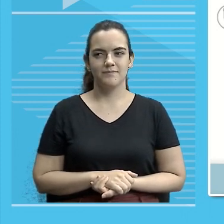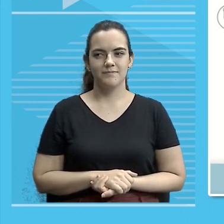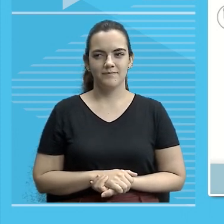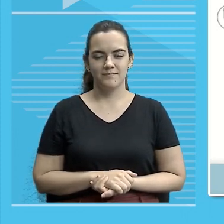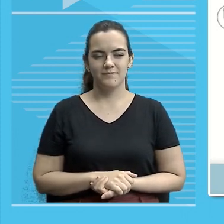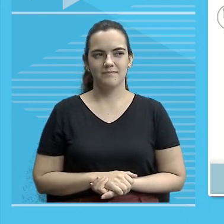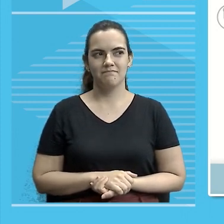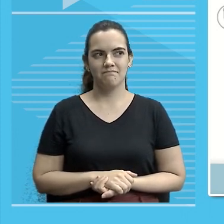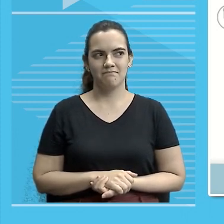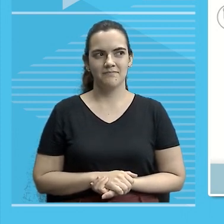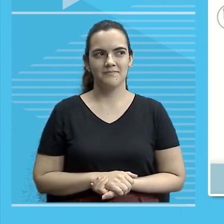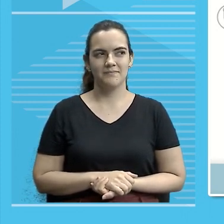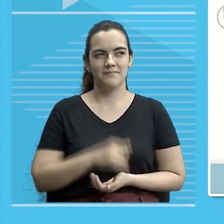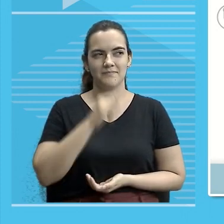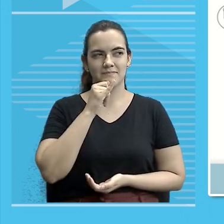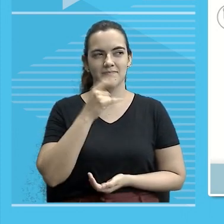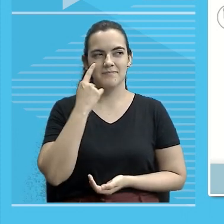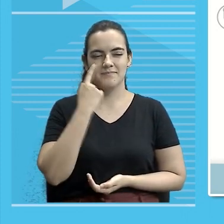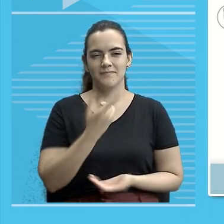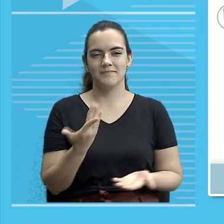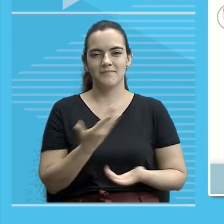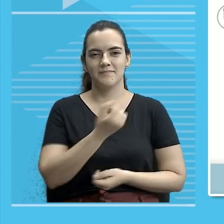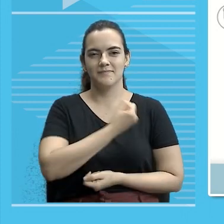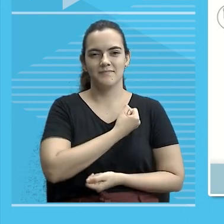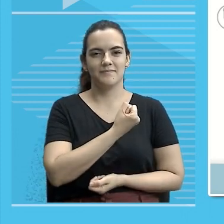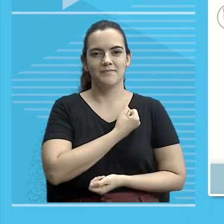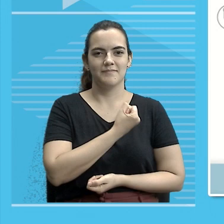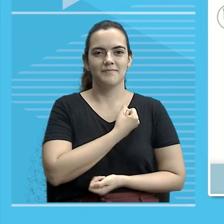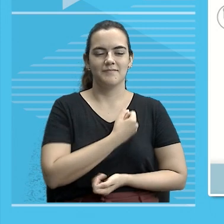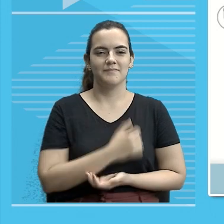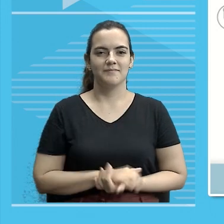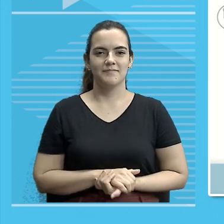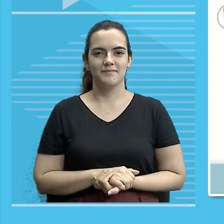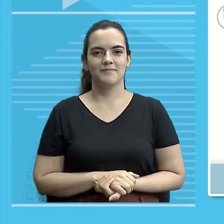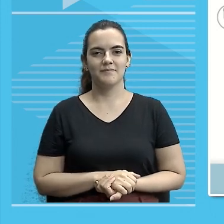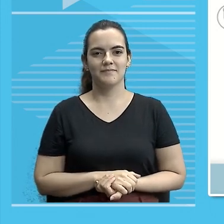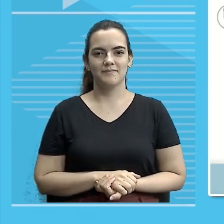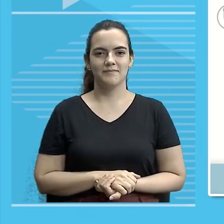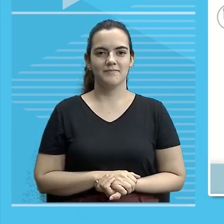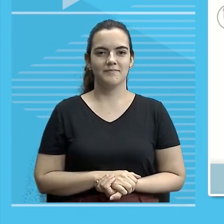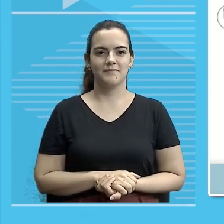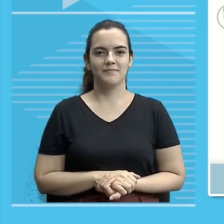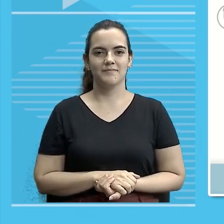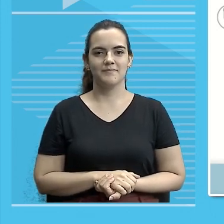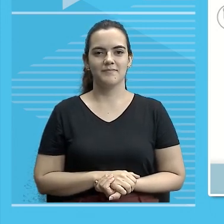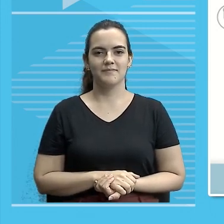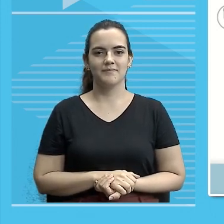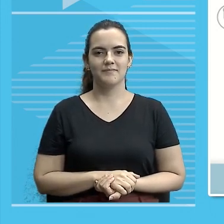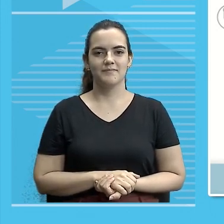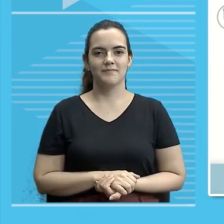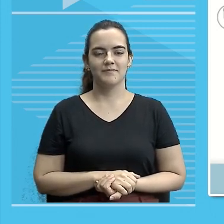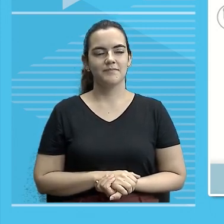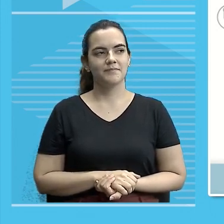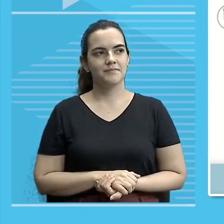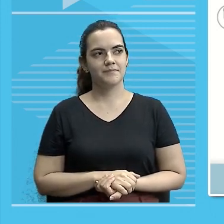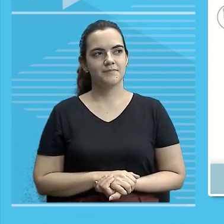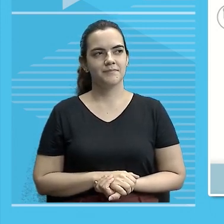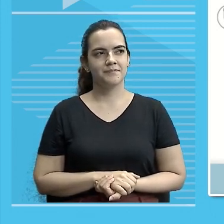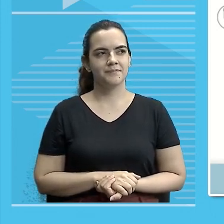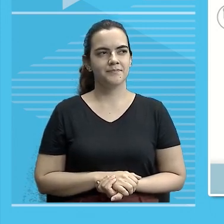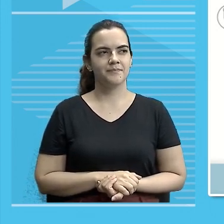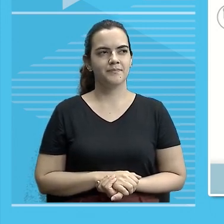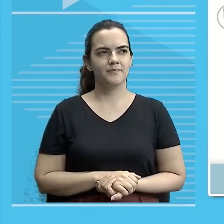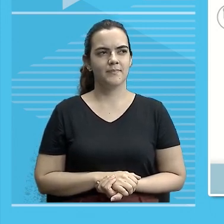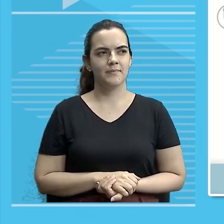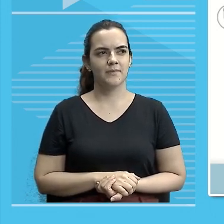número dois o número 3 Número 4 e o 5